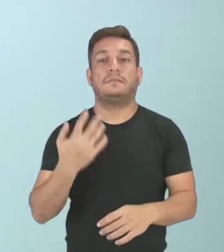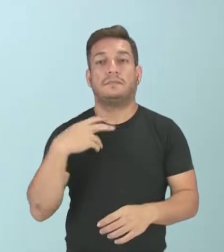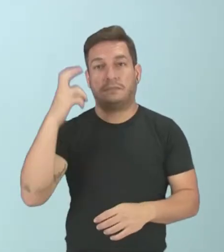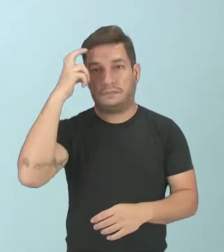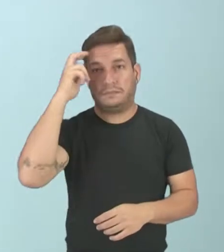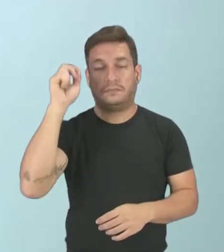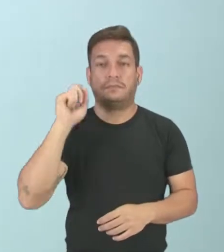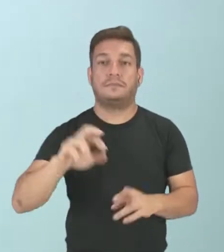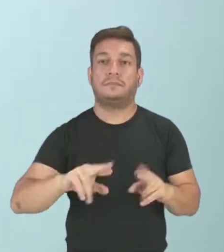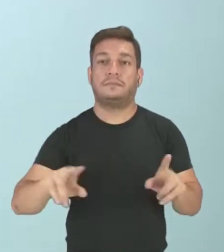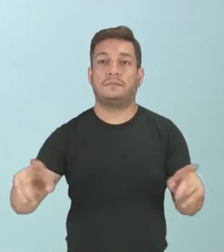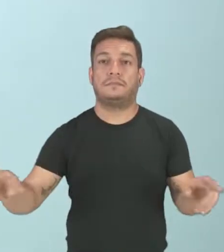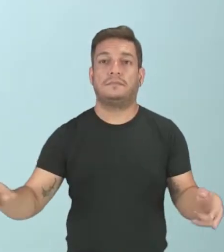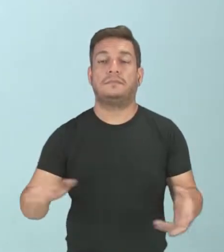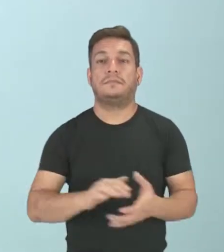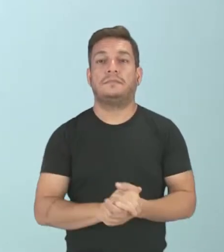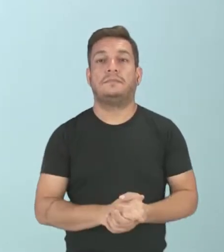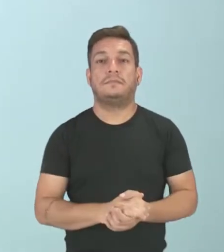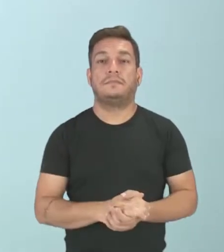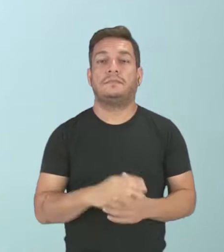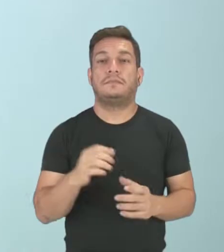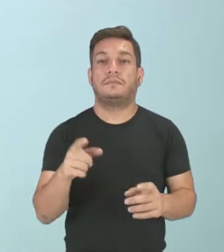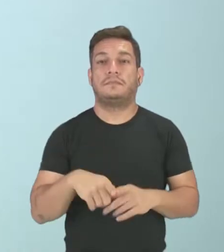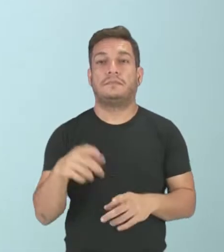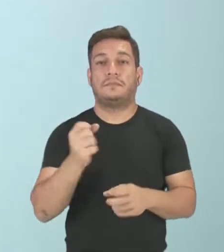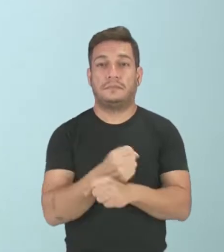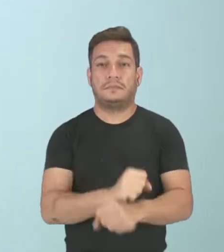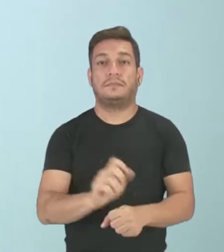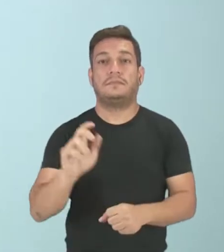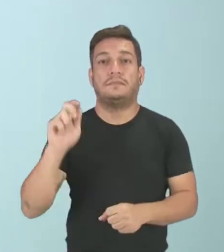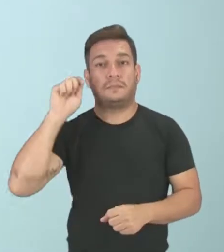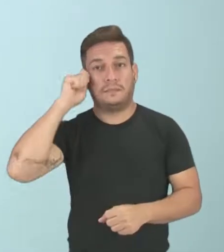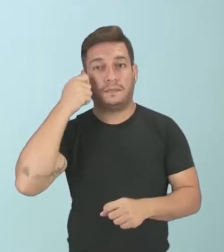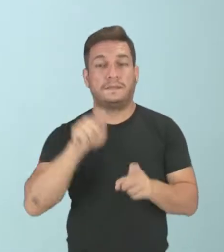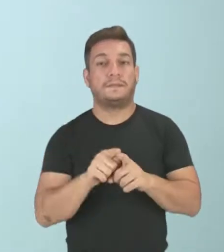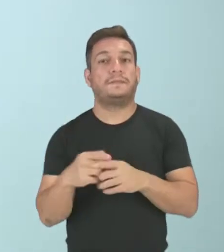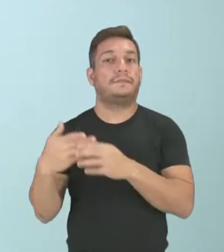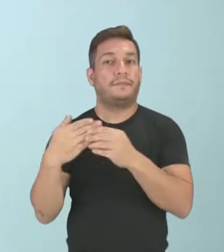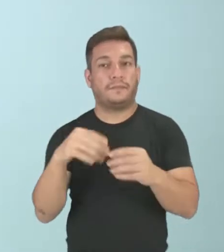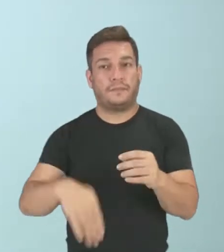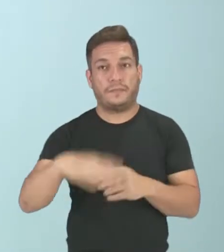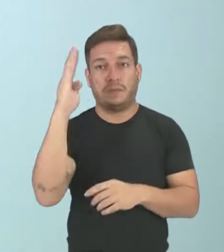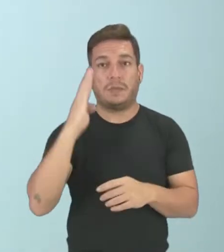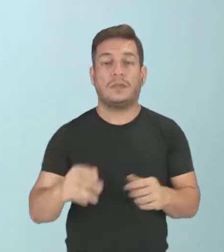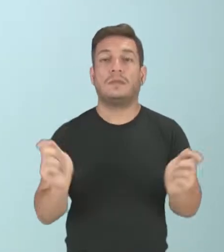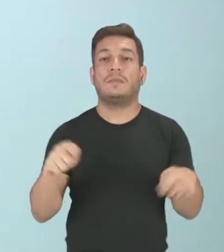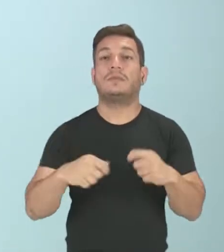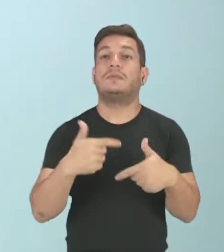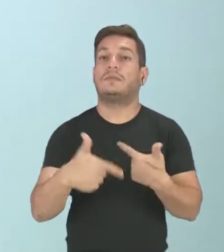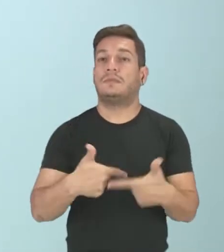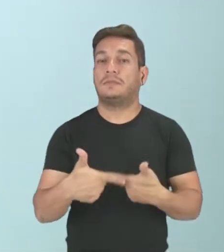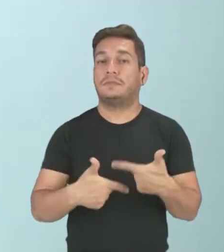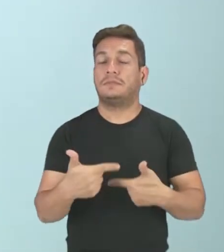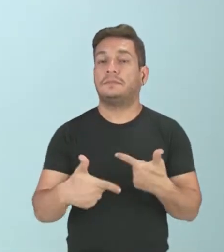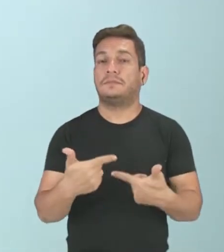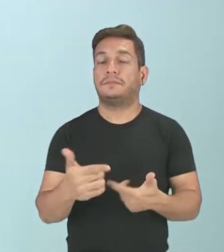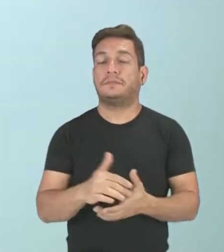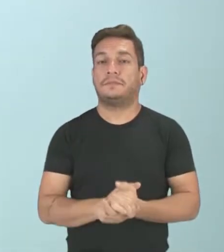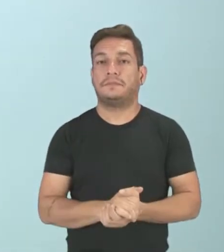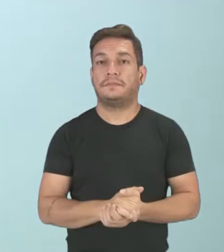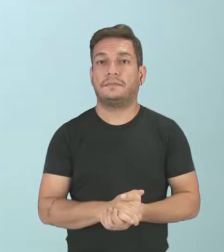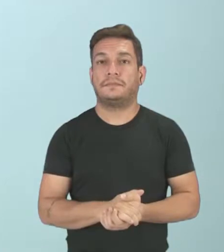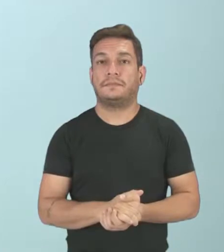cultura totalmente diferente. E aí os escravos africanos eram trazidos para cá, para que eles pudessem trabalhar,